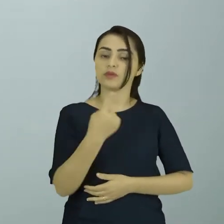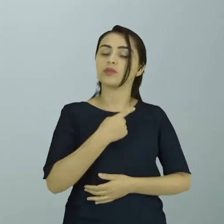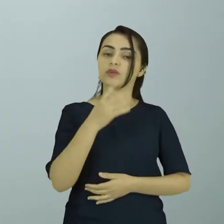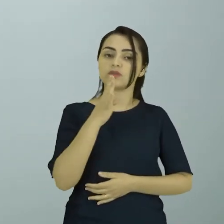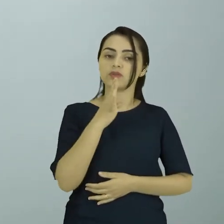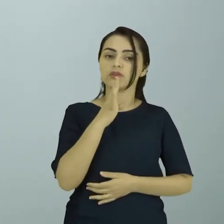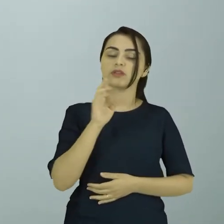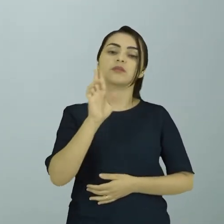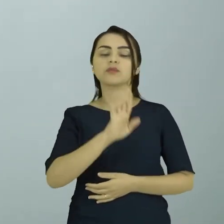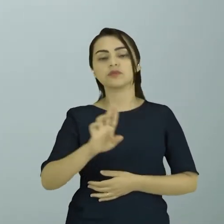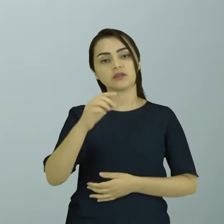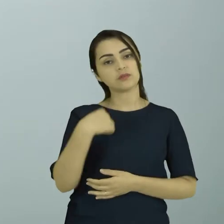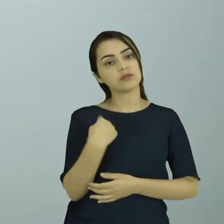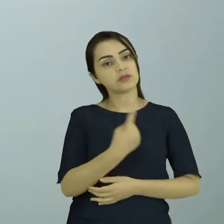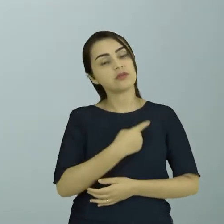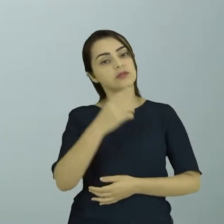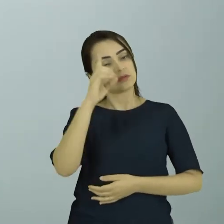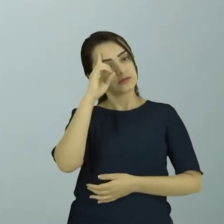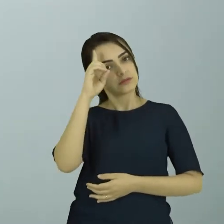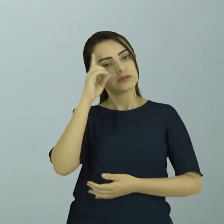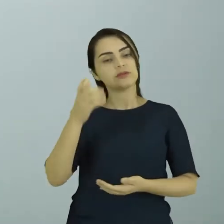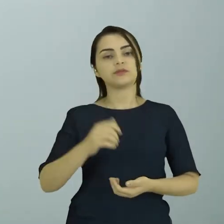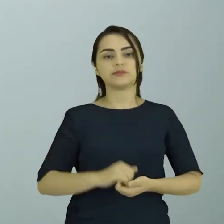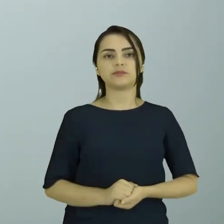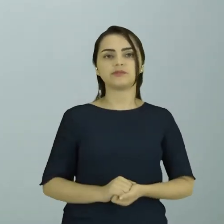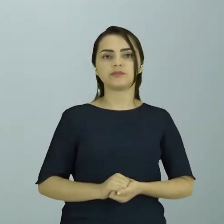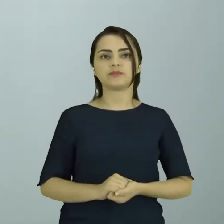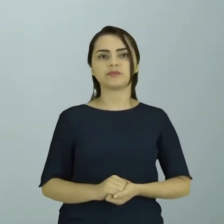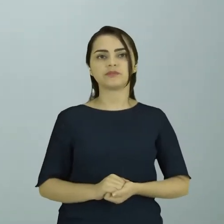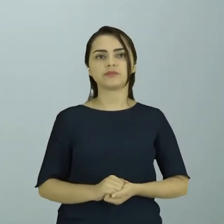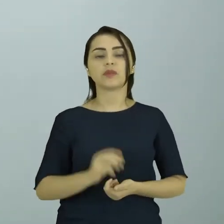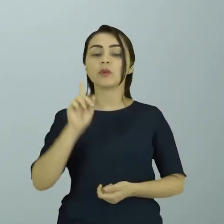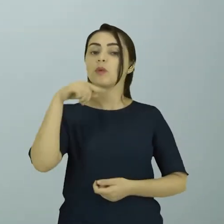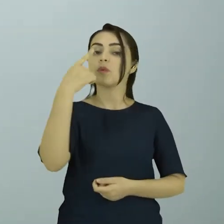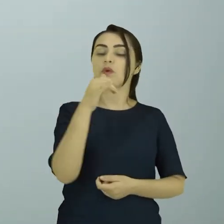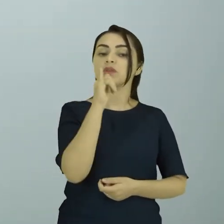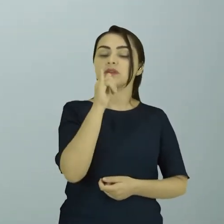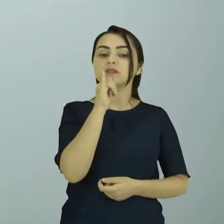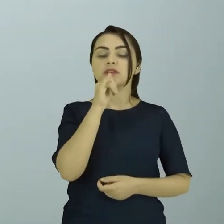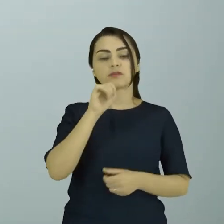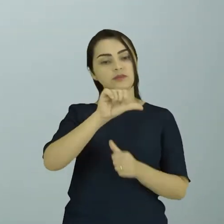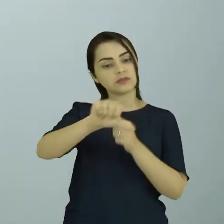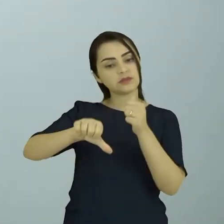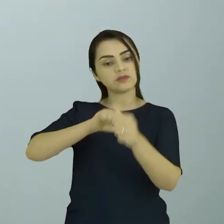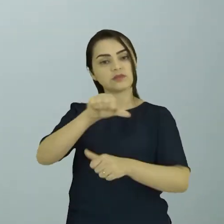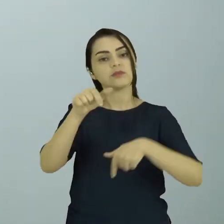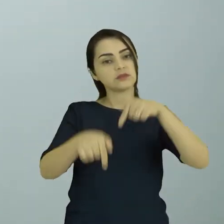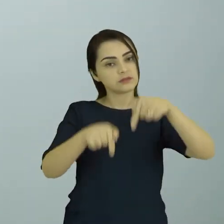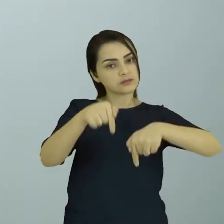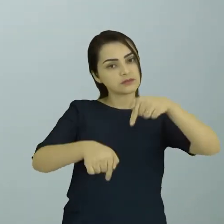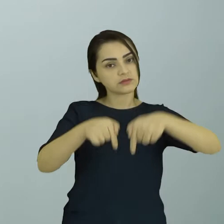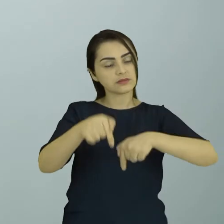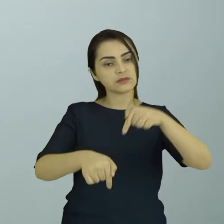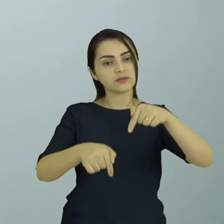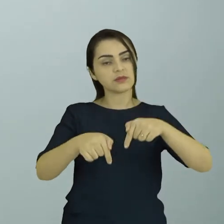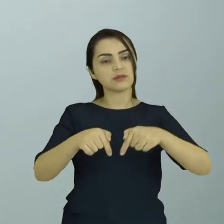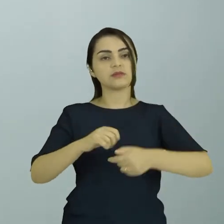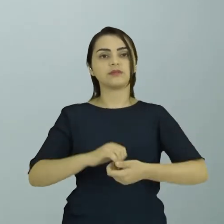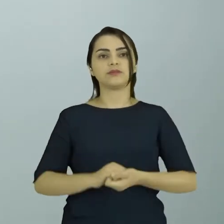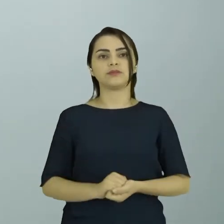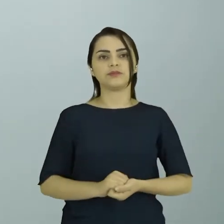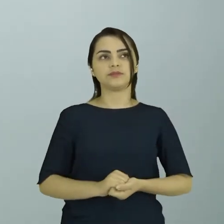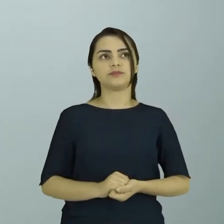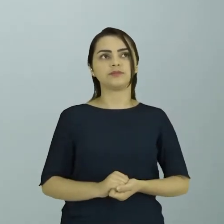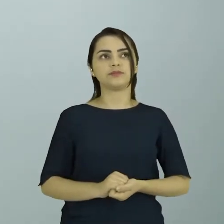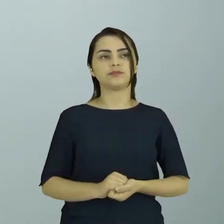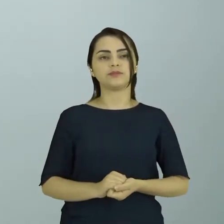que nós utilizamos no nosso dia a dia. Um outro exemplo de transformação química é